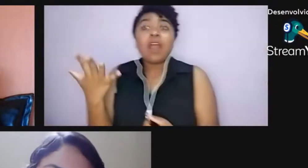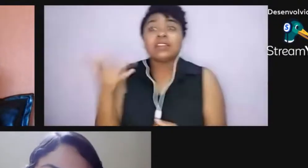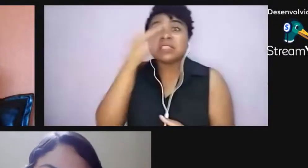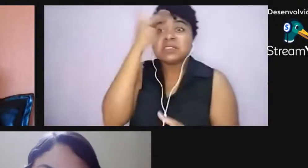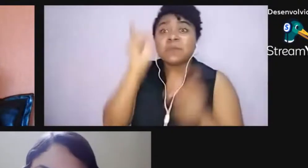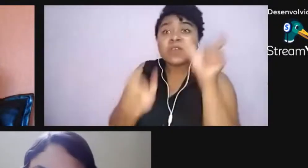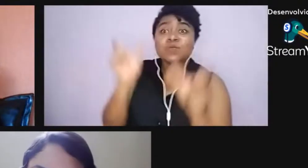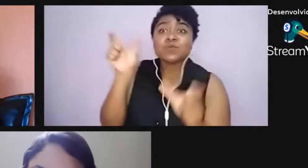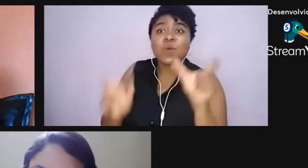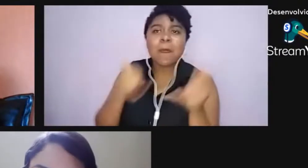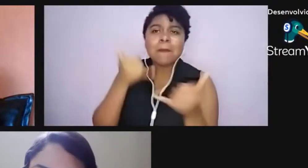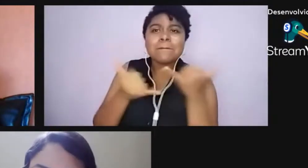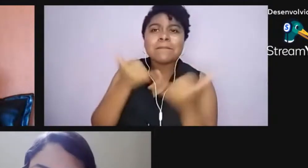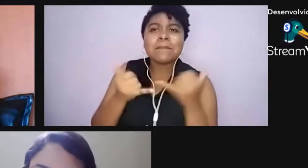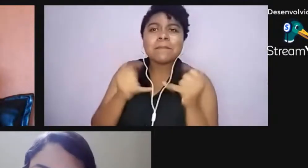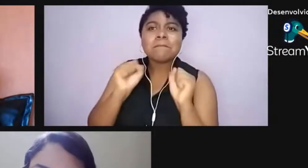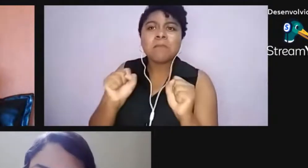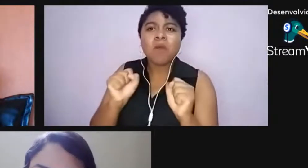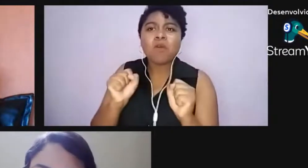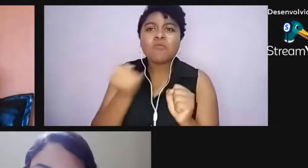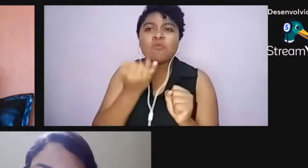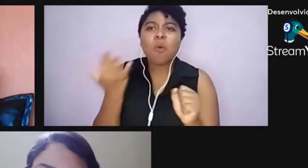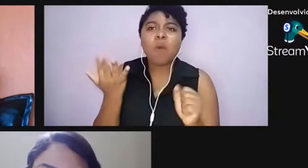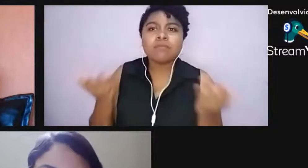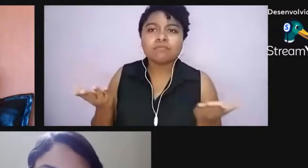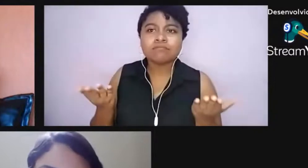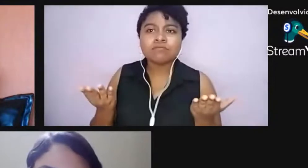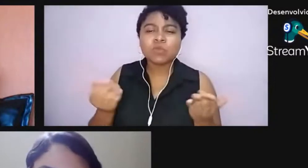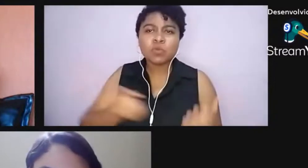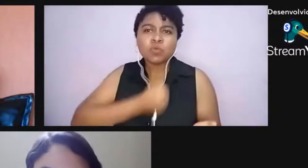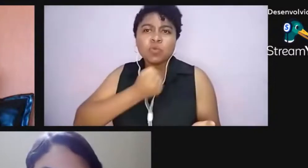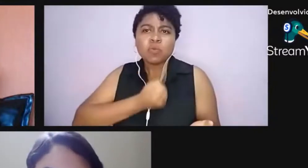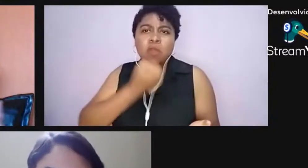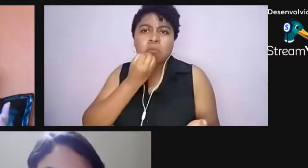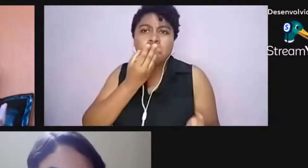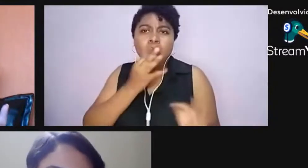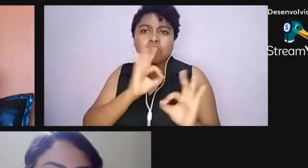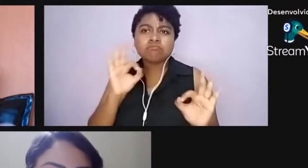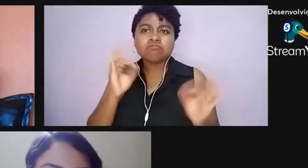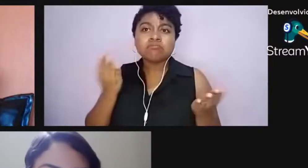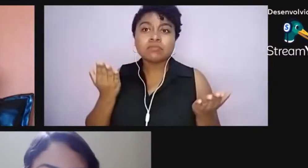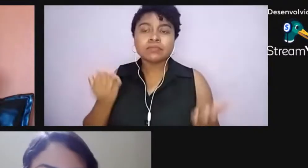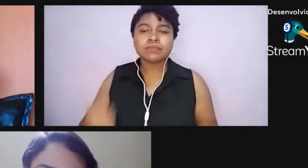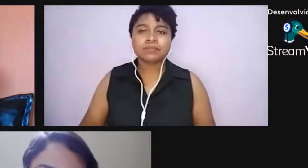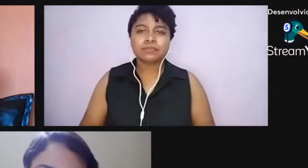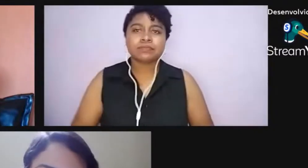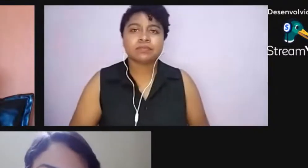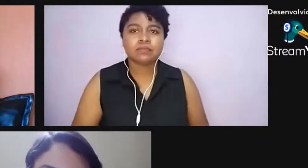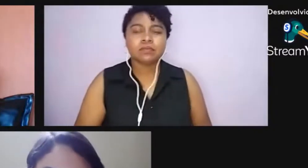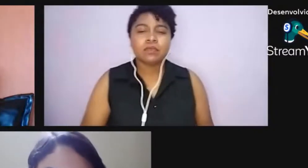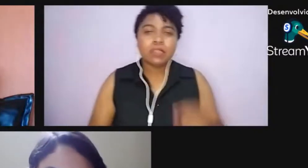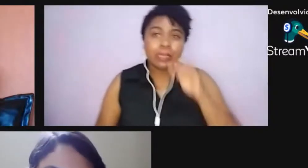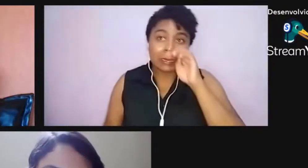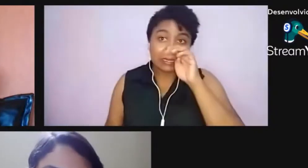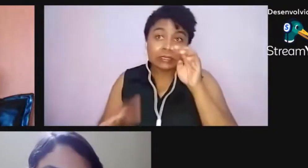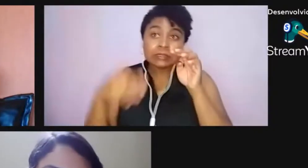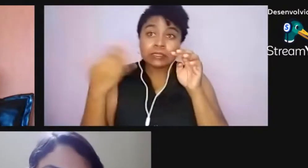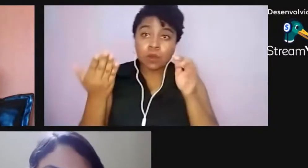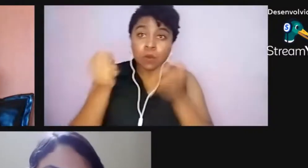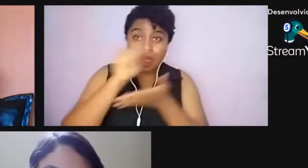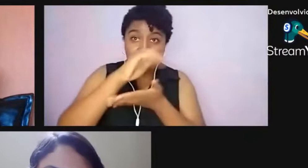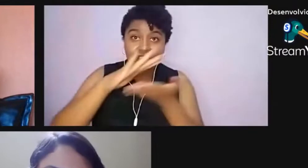trabalhou? Então, a atividade que eu apliquei, ela